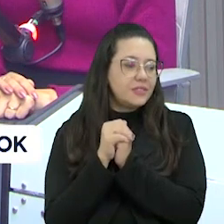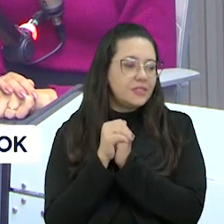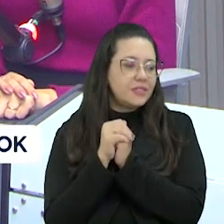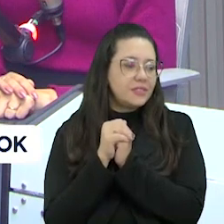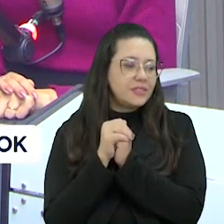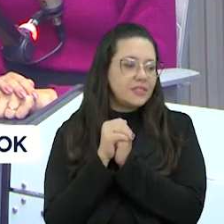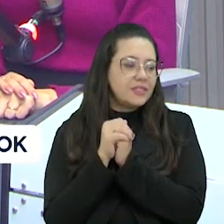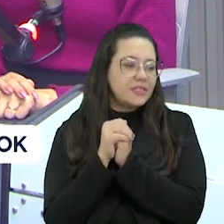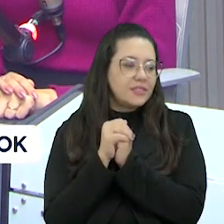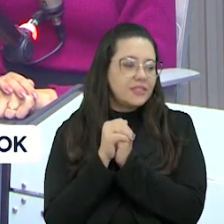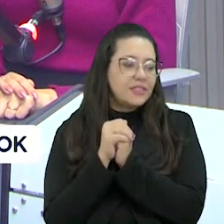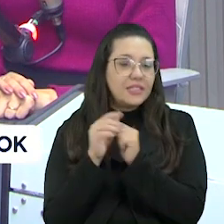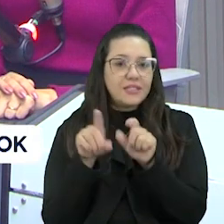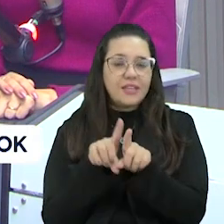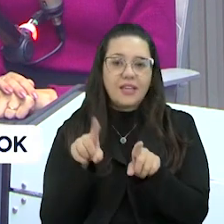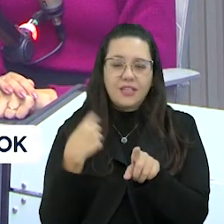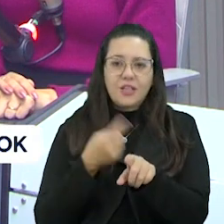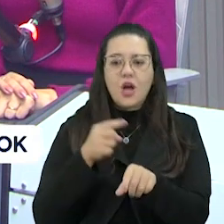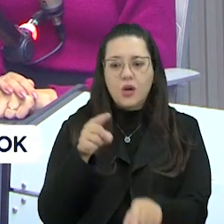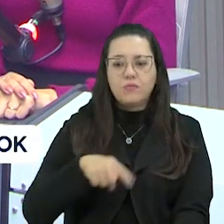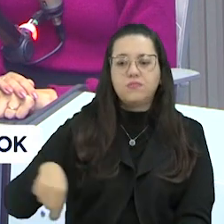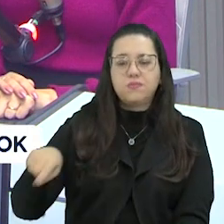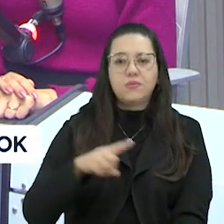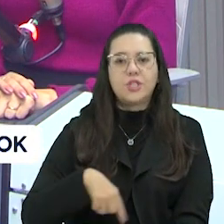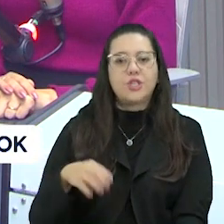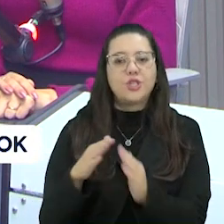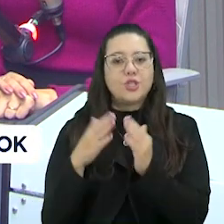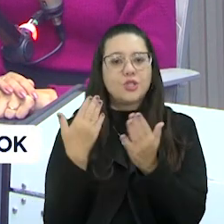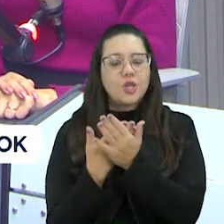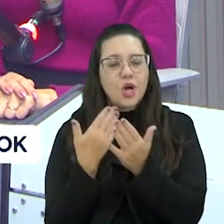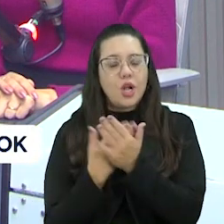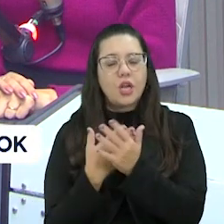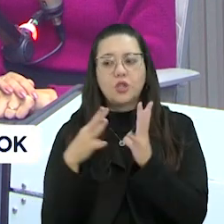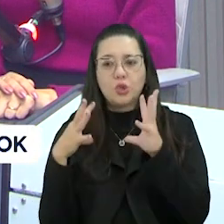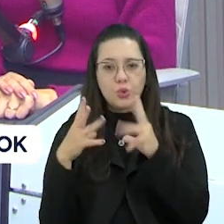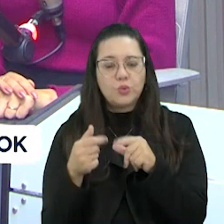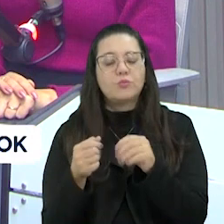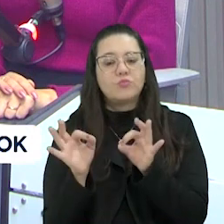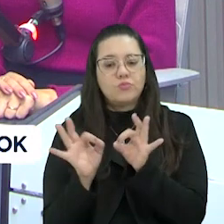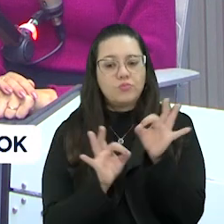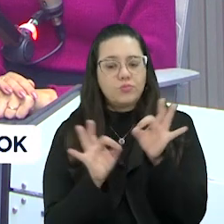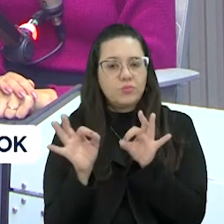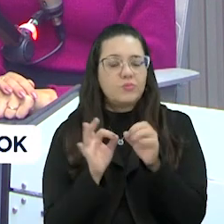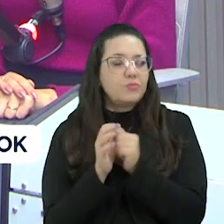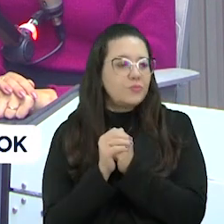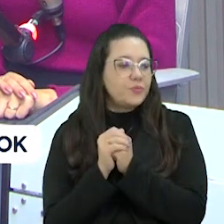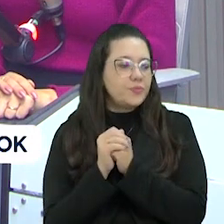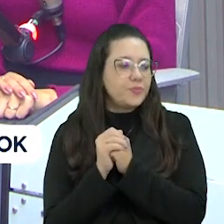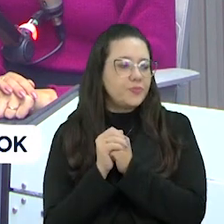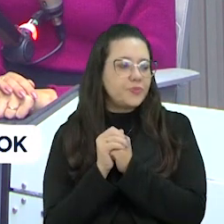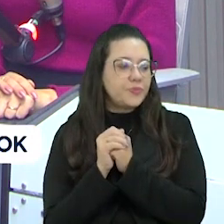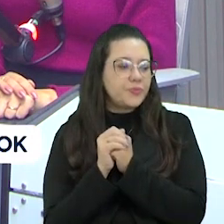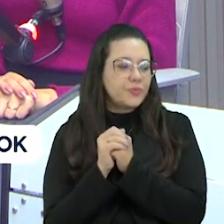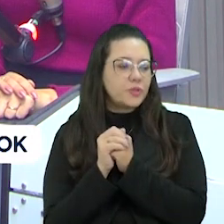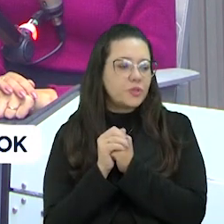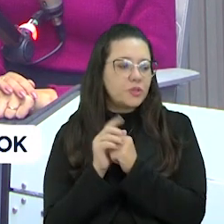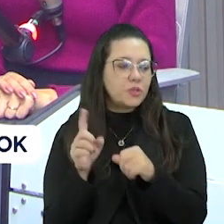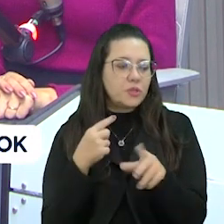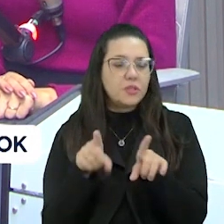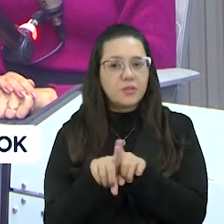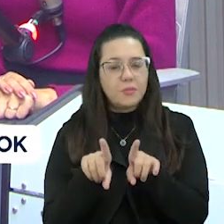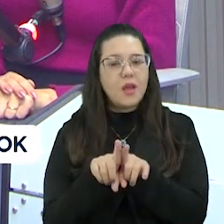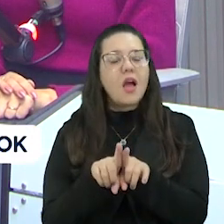escolar. Nós temos muitas escolas no município e a gente busca abranger todas elas, né, através do policiamento. Nós temos o Serviço de